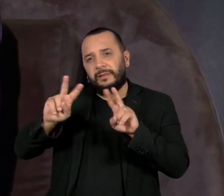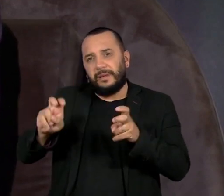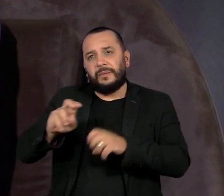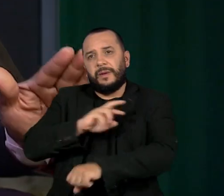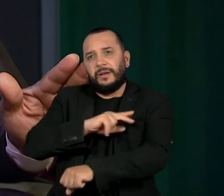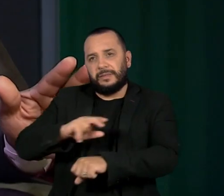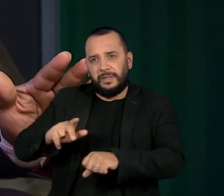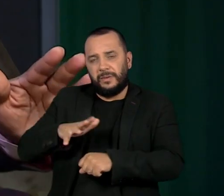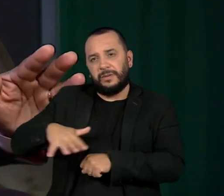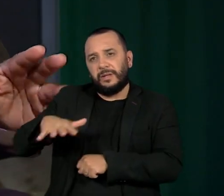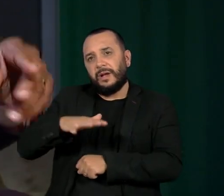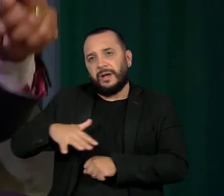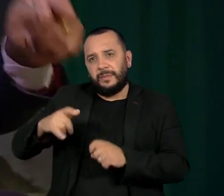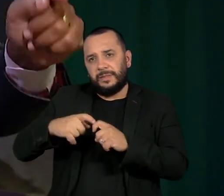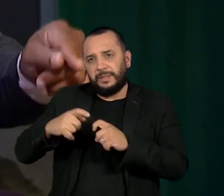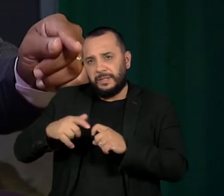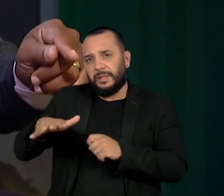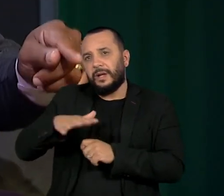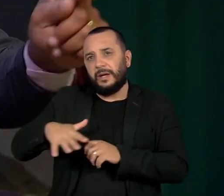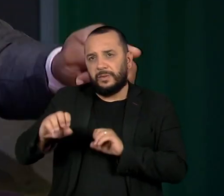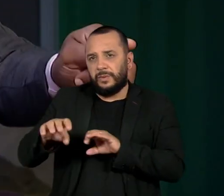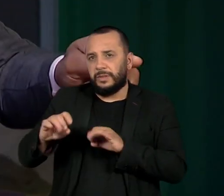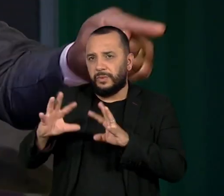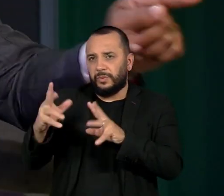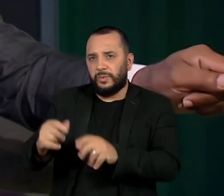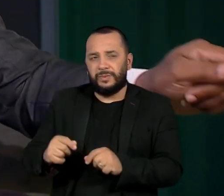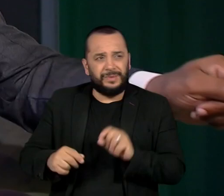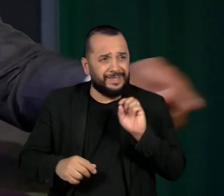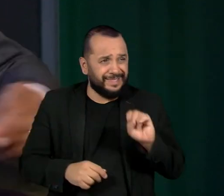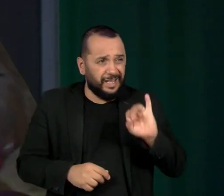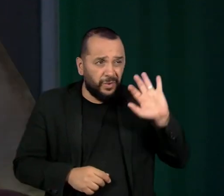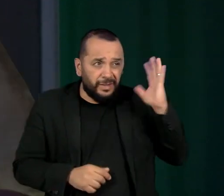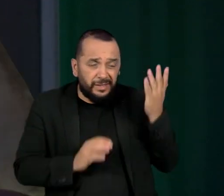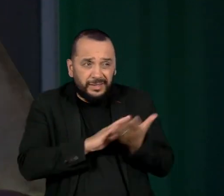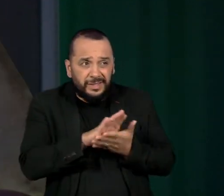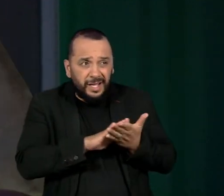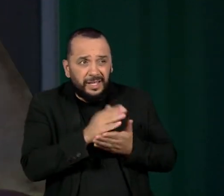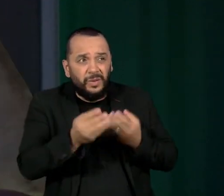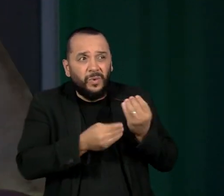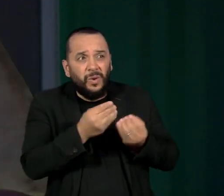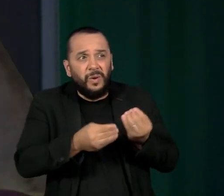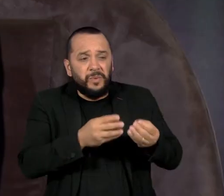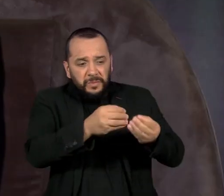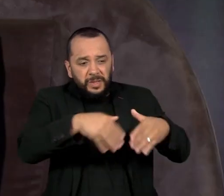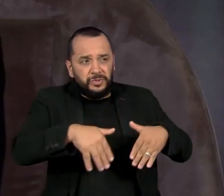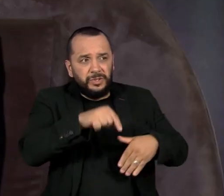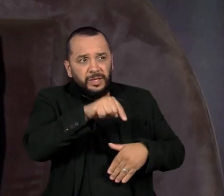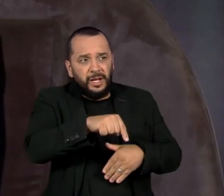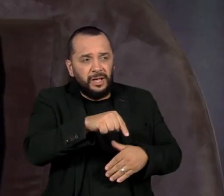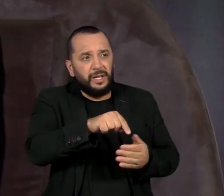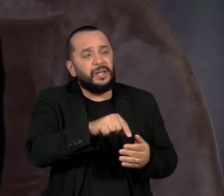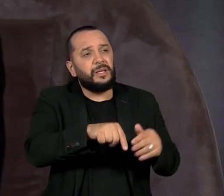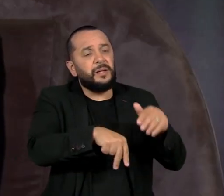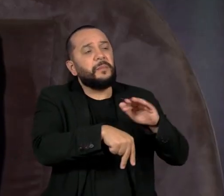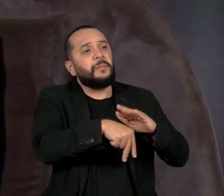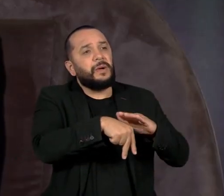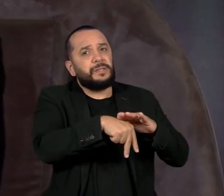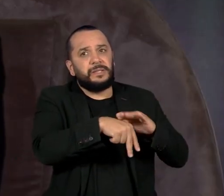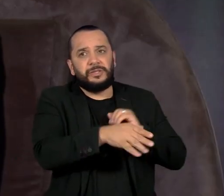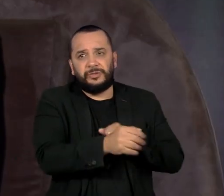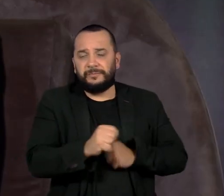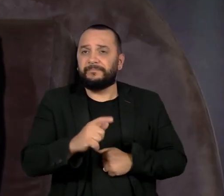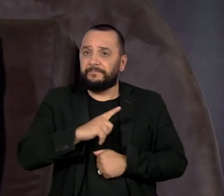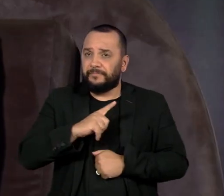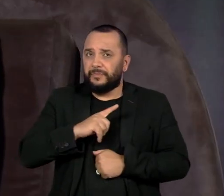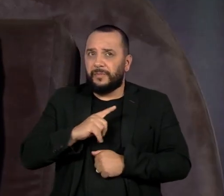todo. E quando isso não acontece, que tipo de impacto que se produz no paciente? A gente tem alguns estudos, por exemplo, um estudo muito famoso